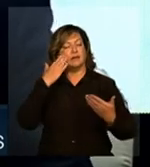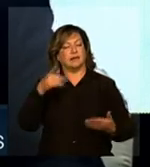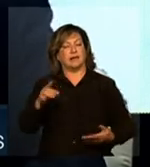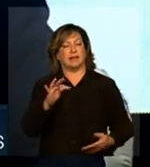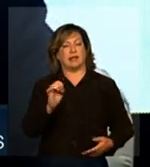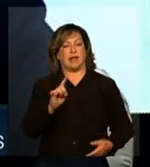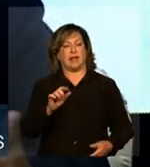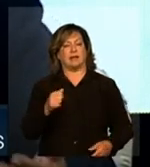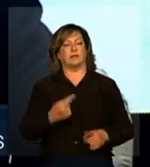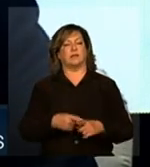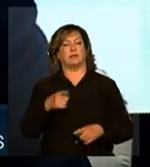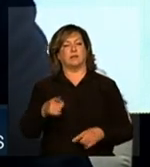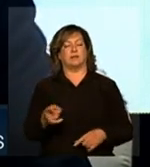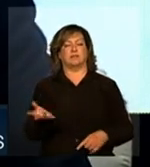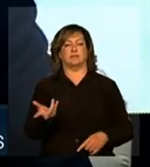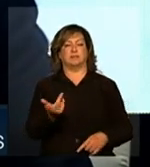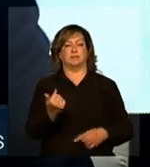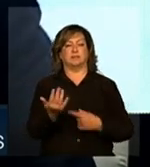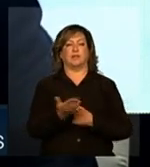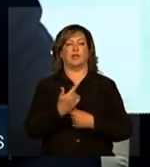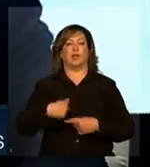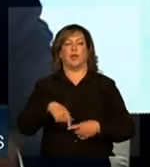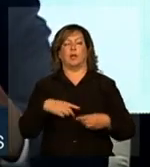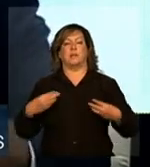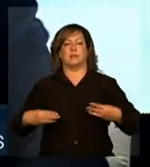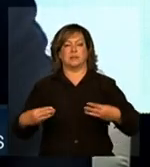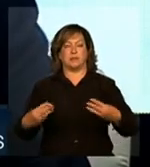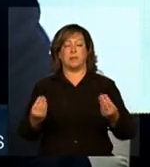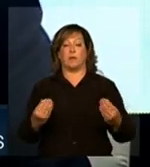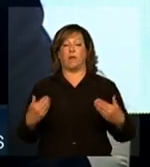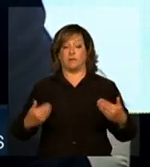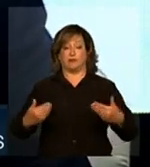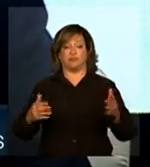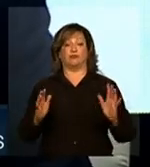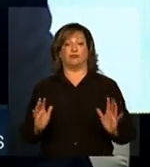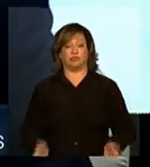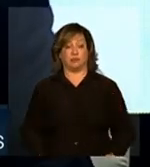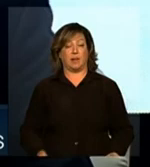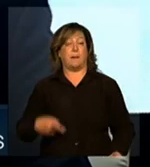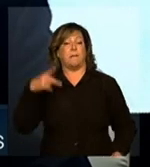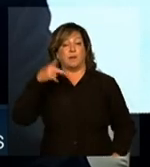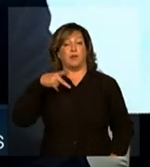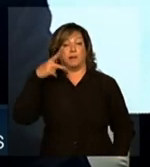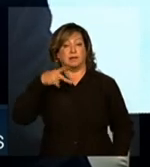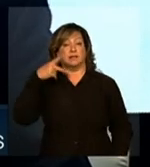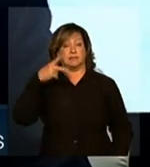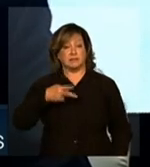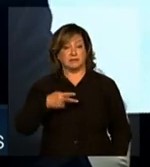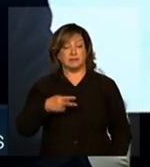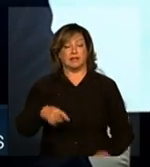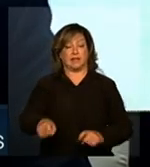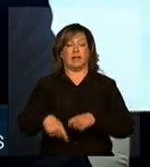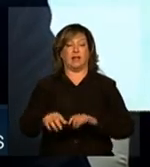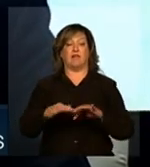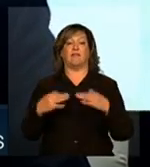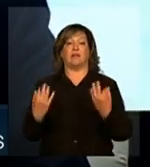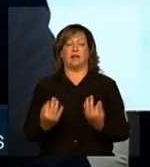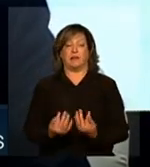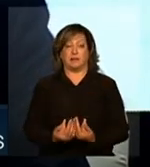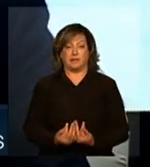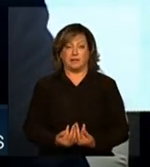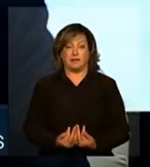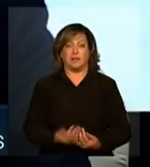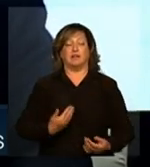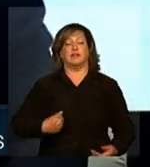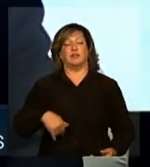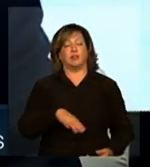né, por ser co-irmã do nosso ministério e muito que a gente avançou nas políticas da agricultura familiar. A